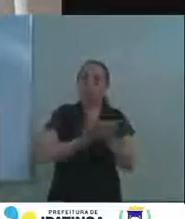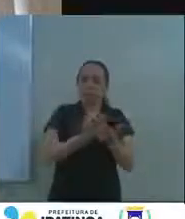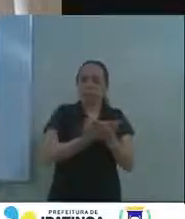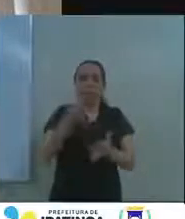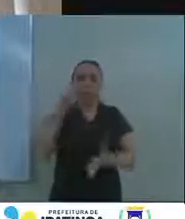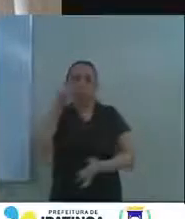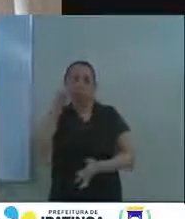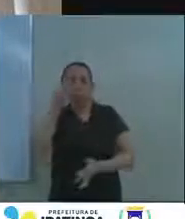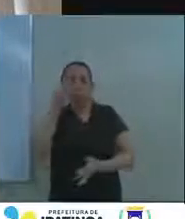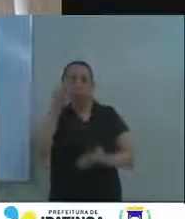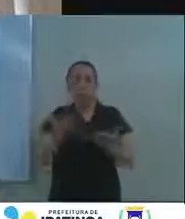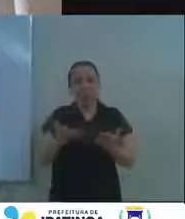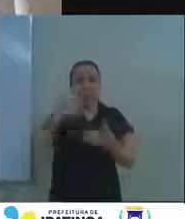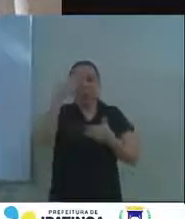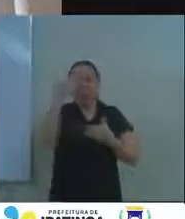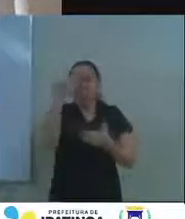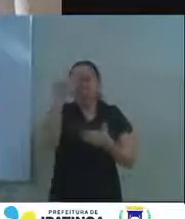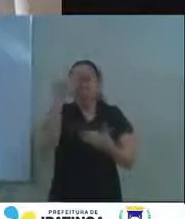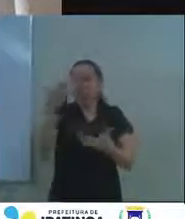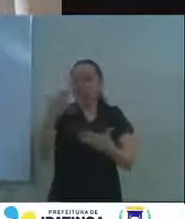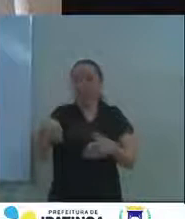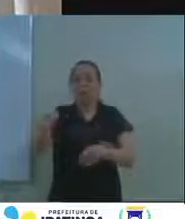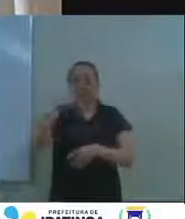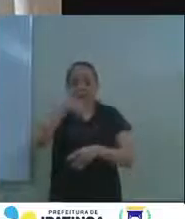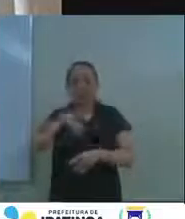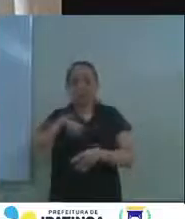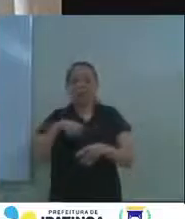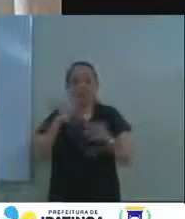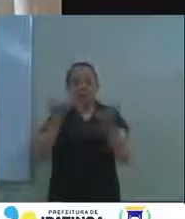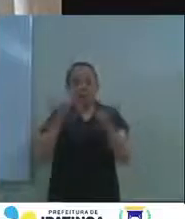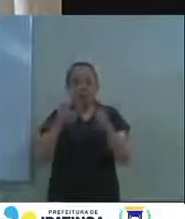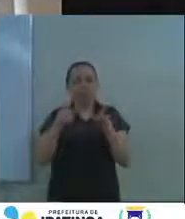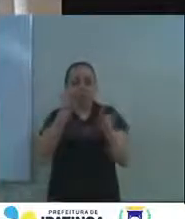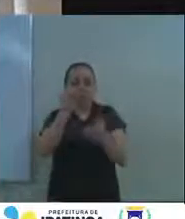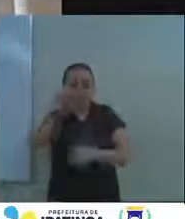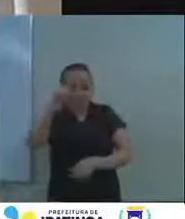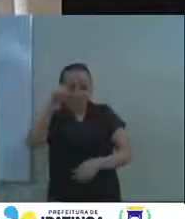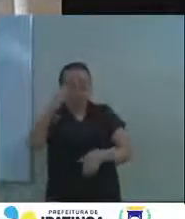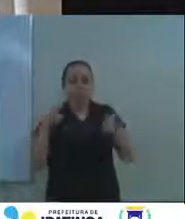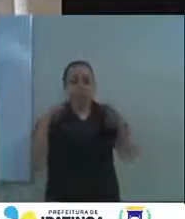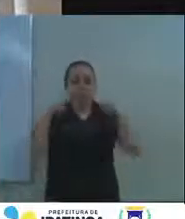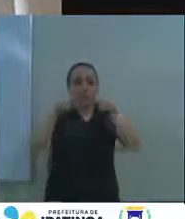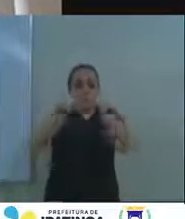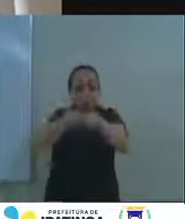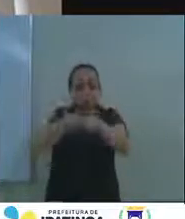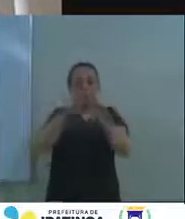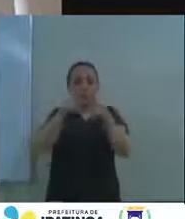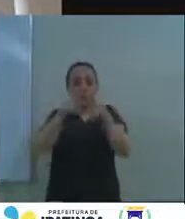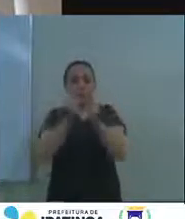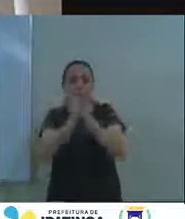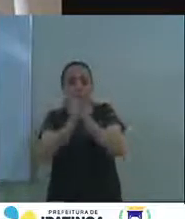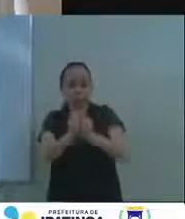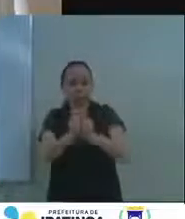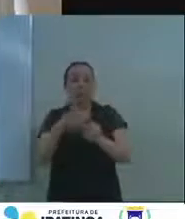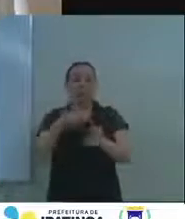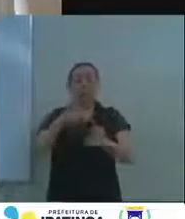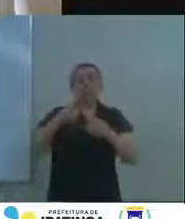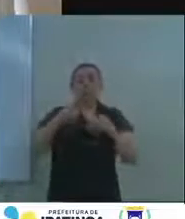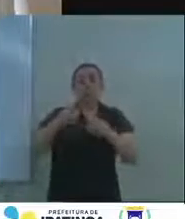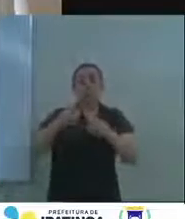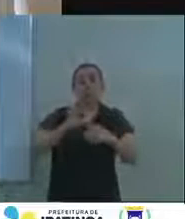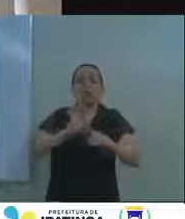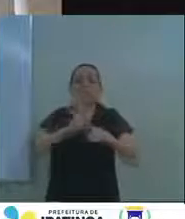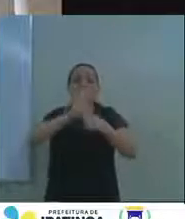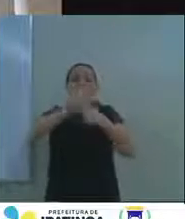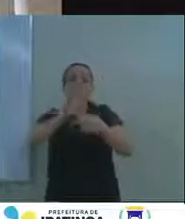muito obrigada. Nós vamos fazer uma parceria, sim, tá? Nós vamos contar com você. Você apresentou um